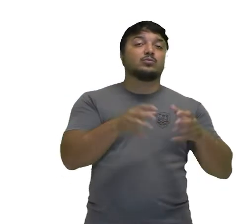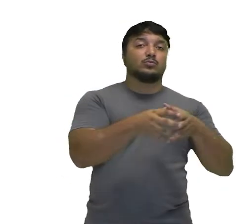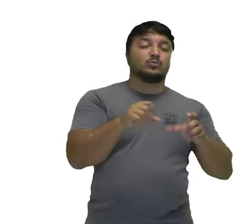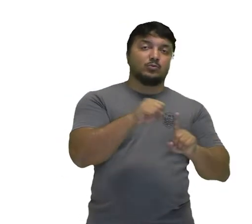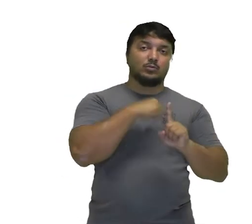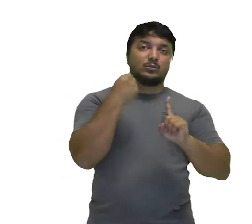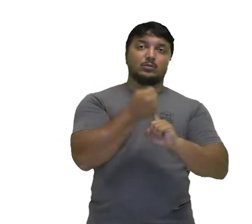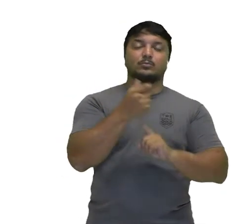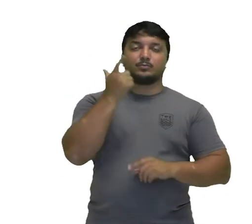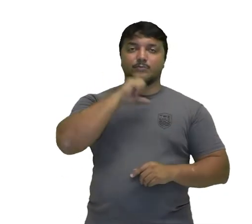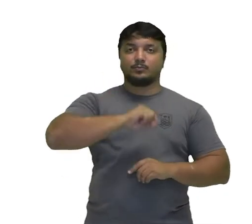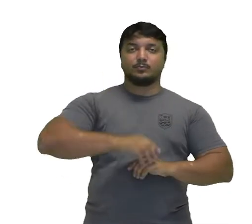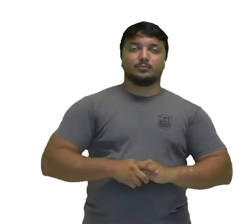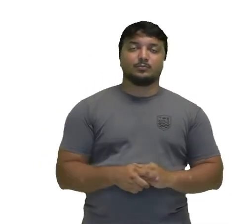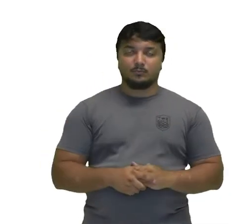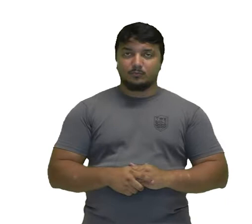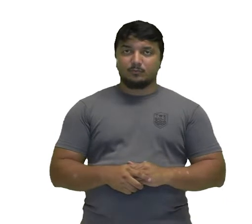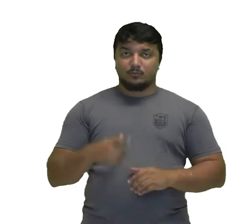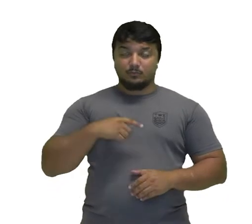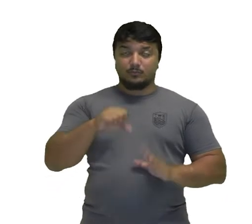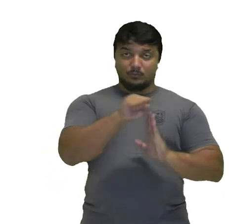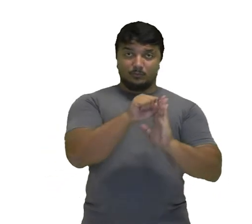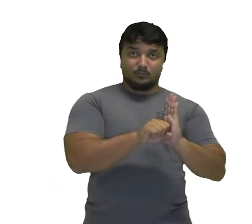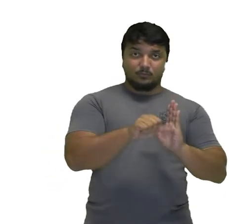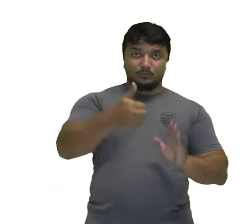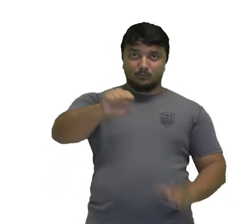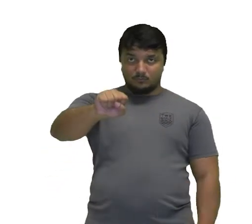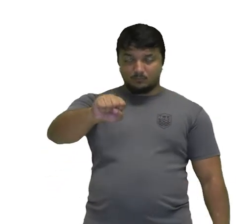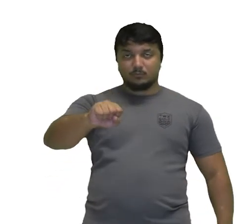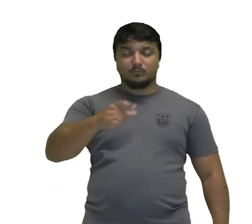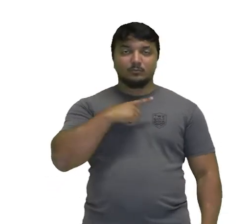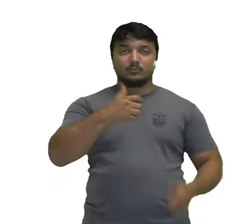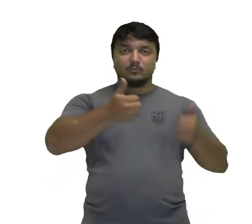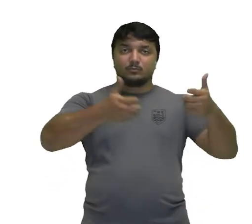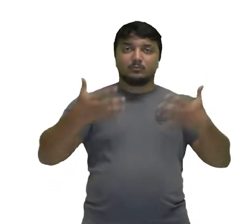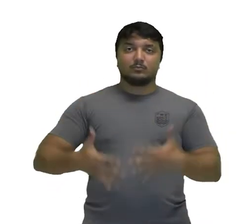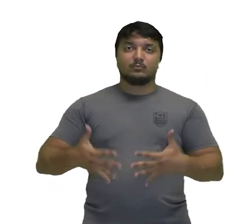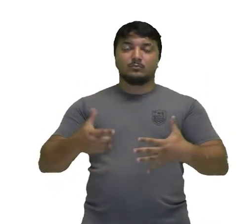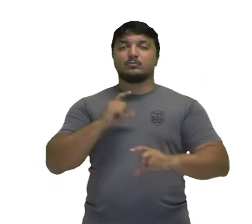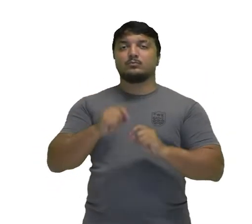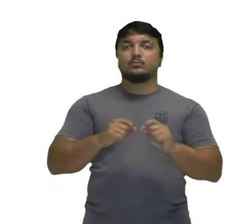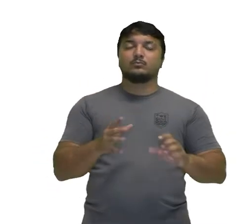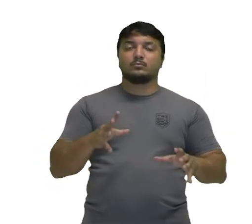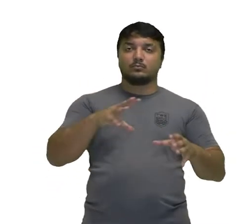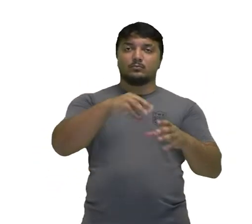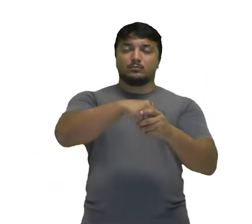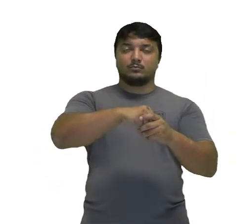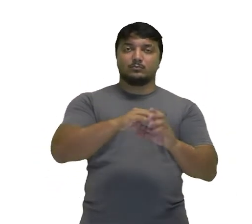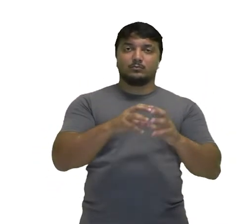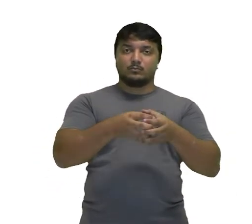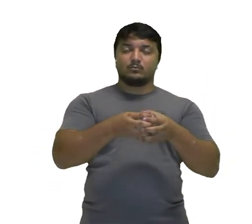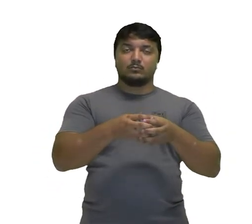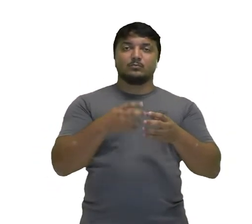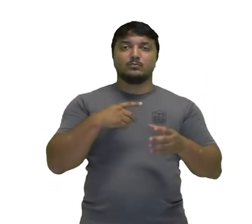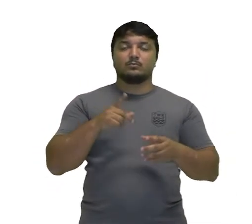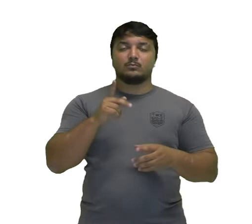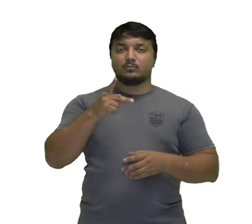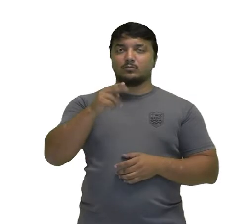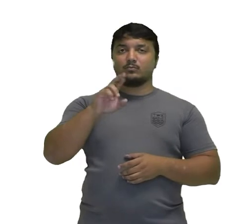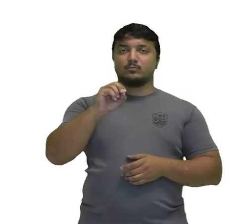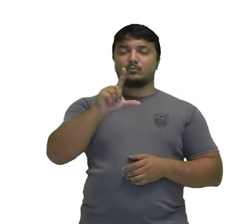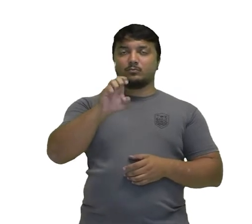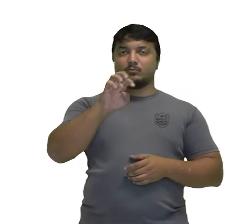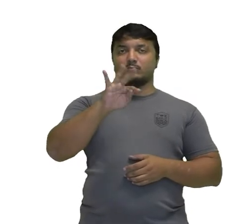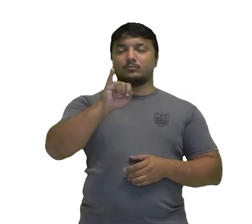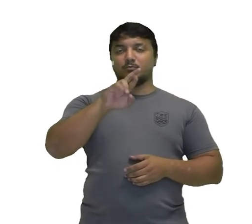sociais. Entenda bem, eu estou no século XVIII, eu estou falando de uma mudança que inclui o proletariado, eu estou tendo